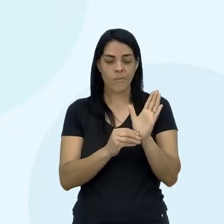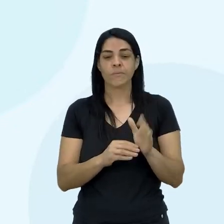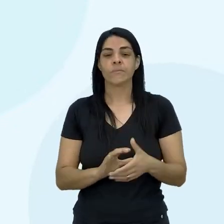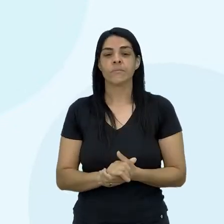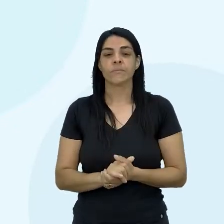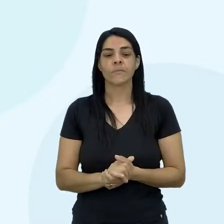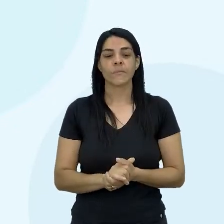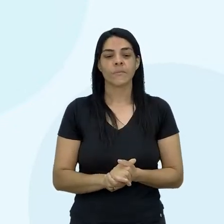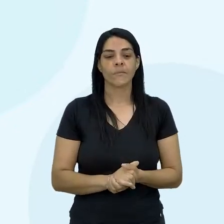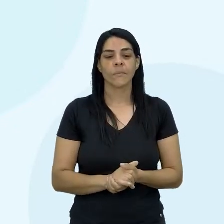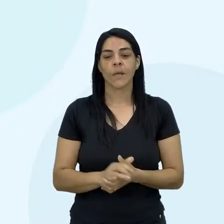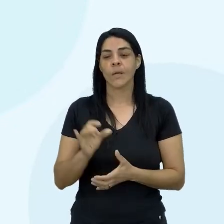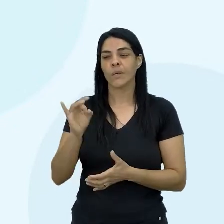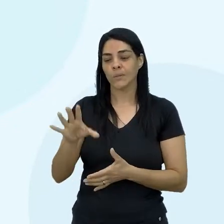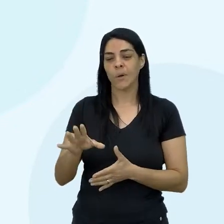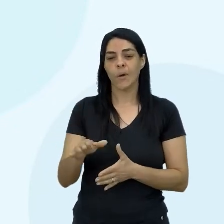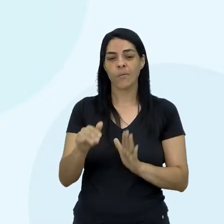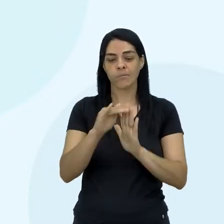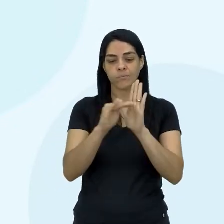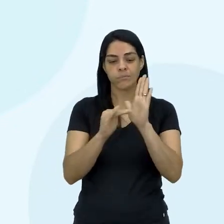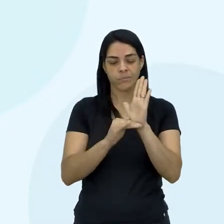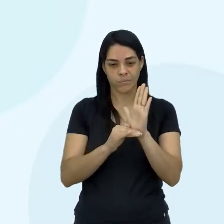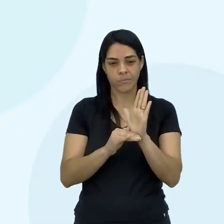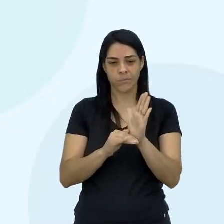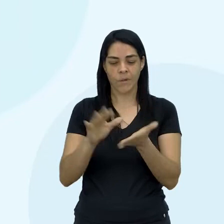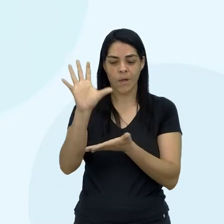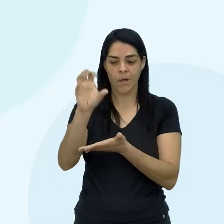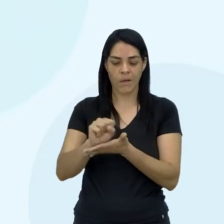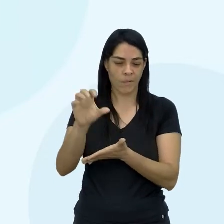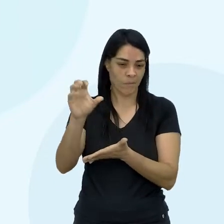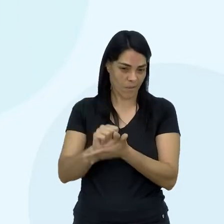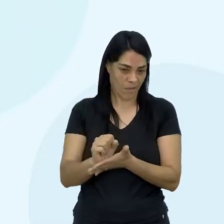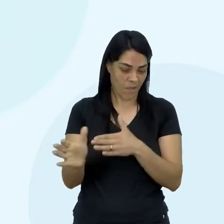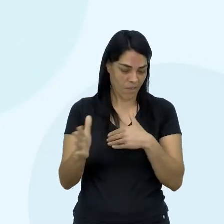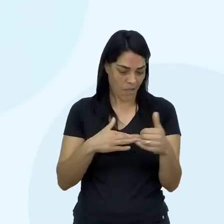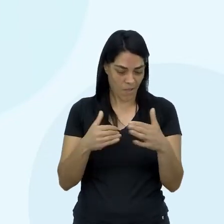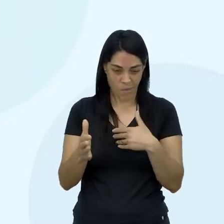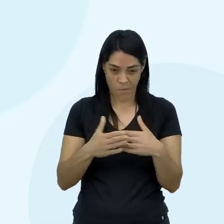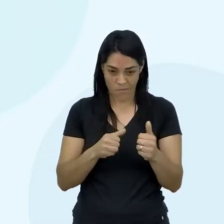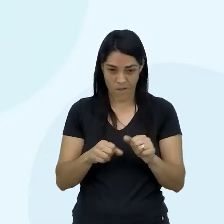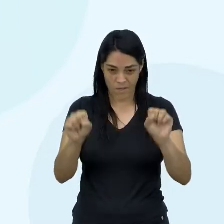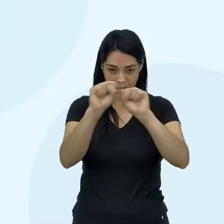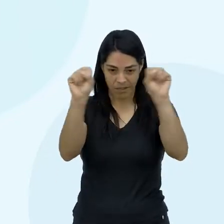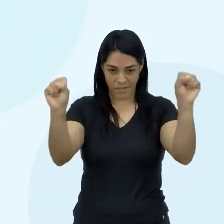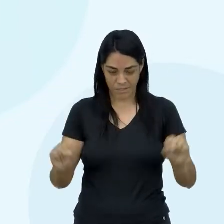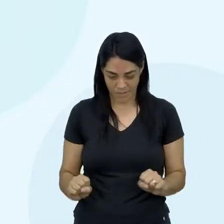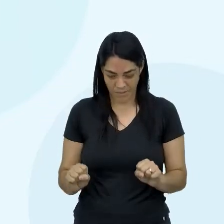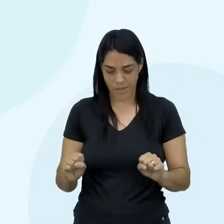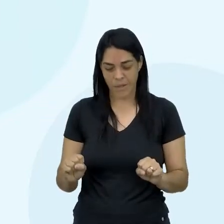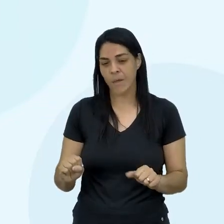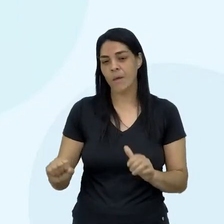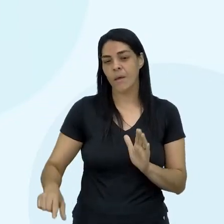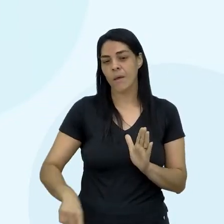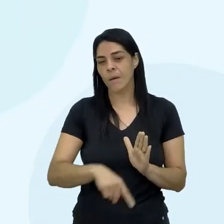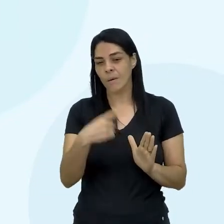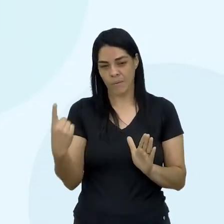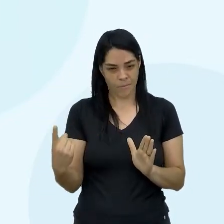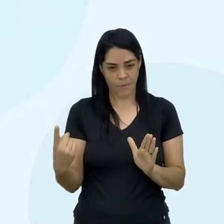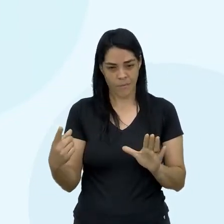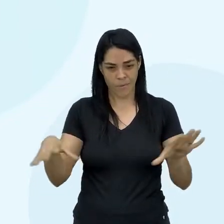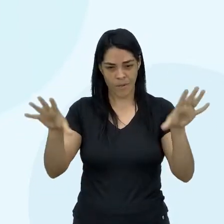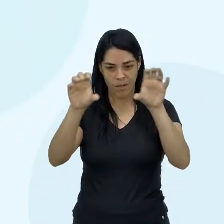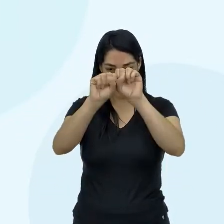no capitalismo. E reparem, qualquer sistema, a primeira grande busca que qualquer